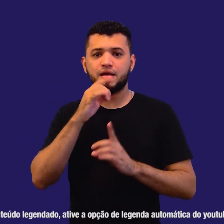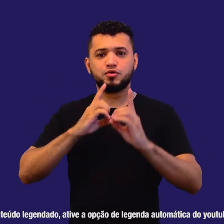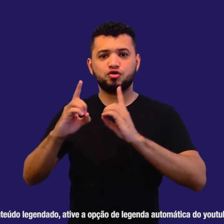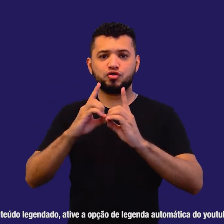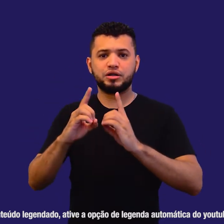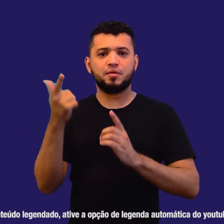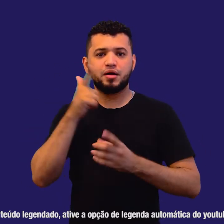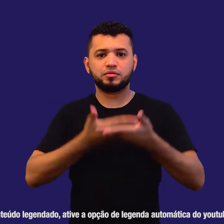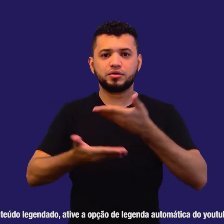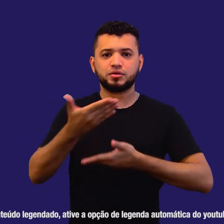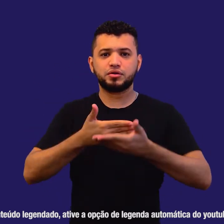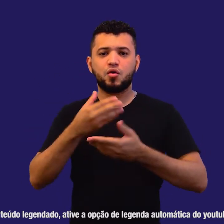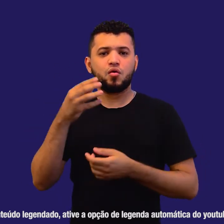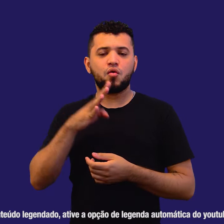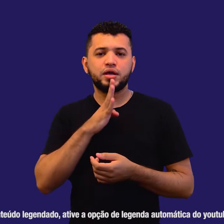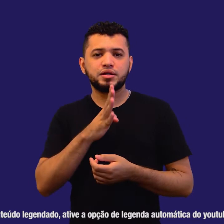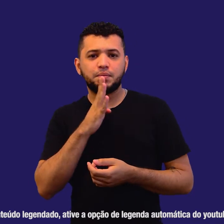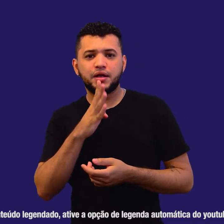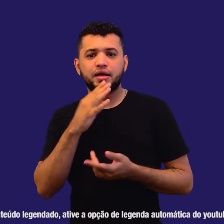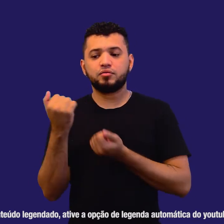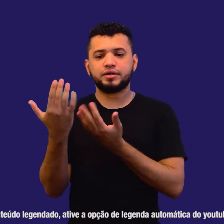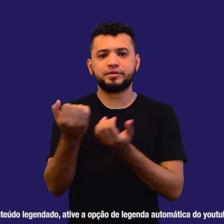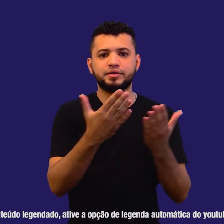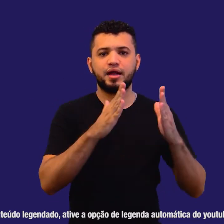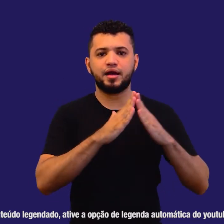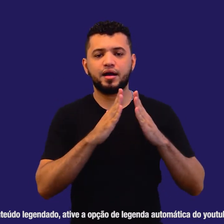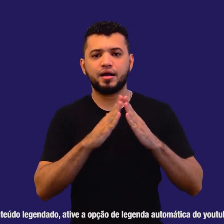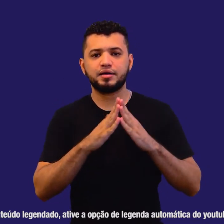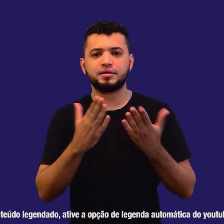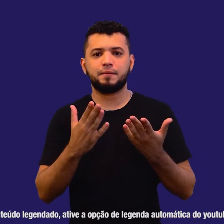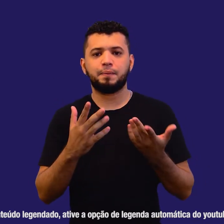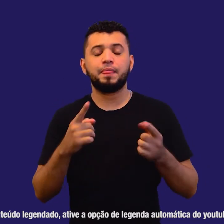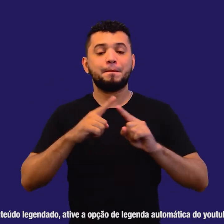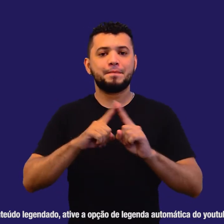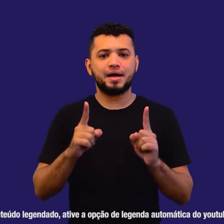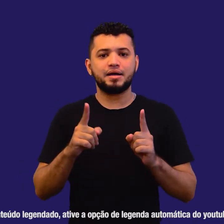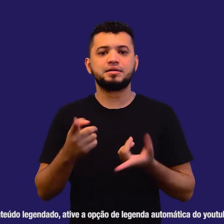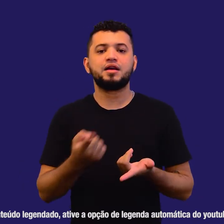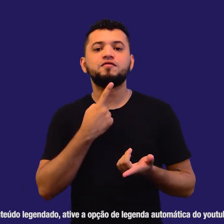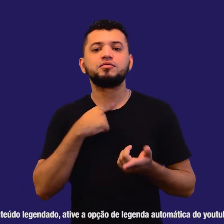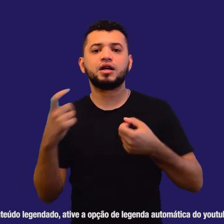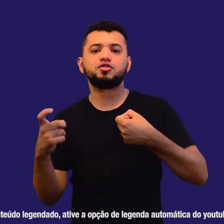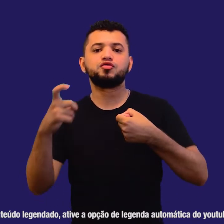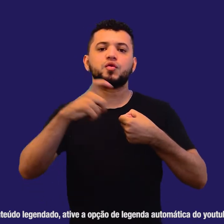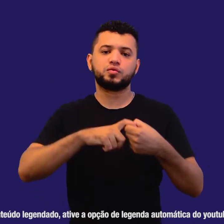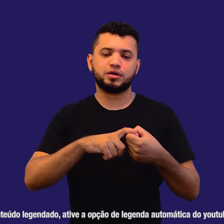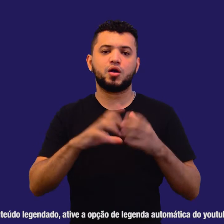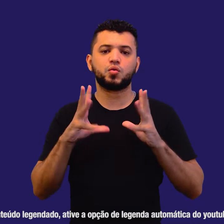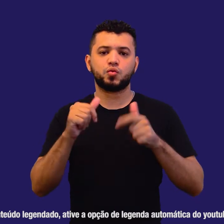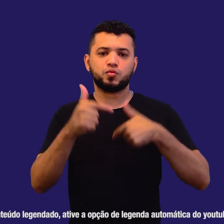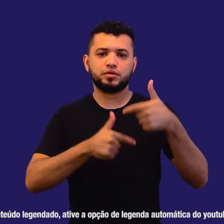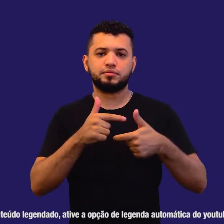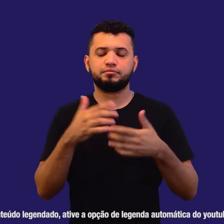de conhecimento, plataformas de entrega a domicílio. Mas, no entanto, a perspectiva é de retomada. Você falou muito